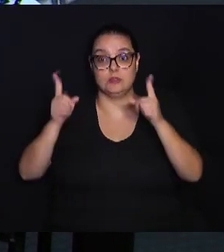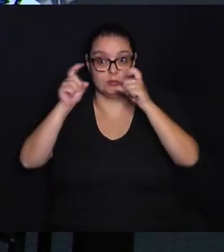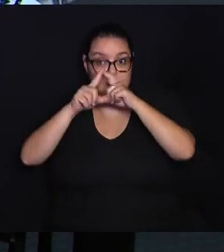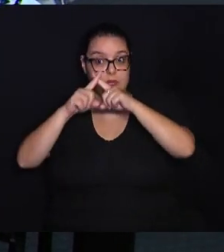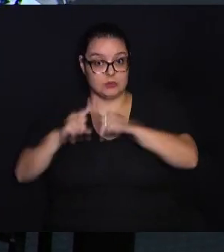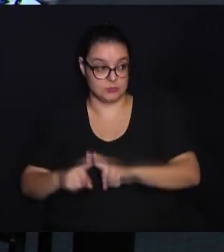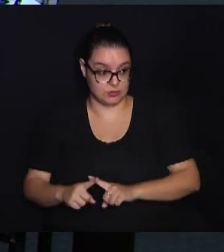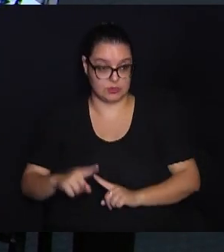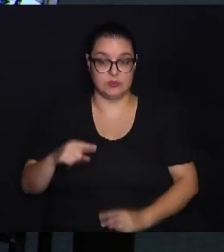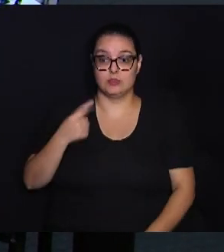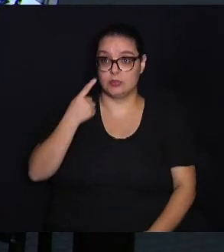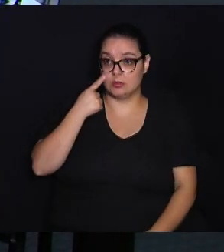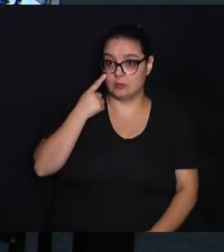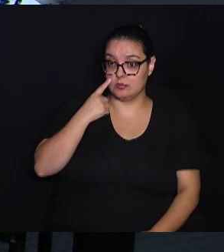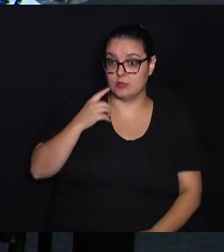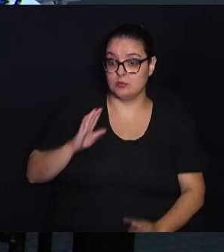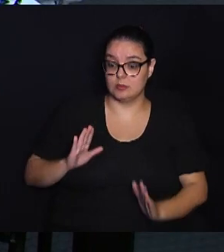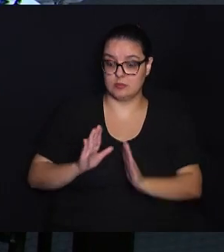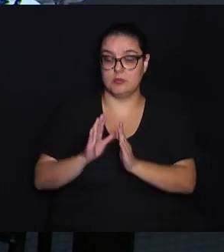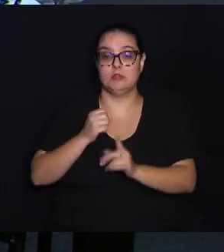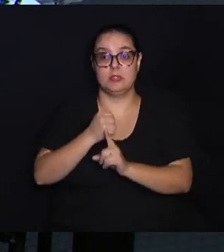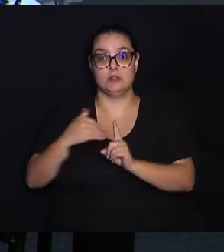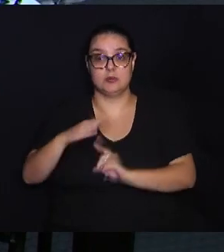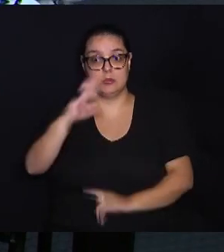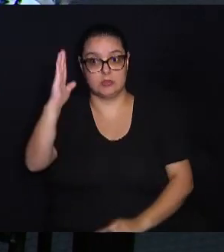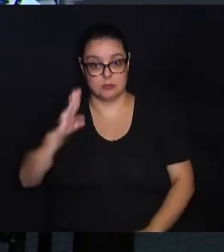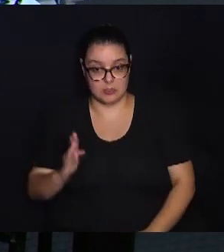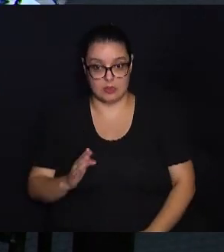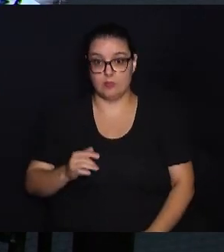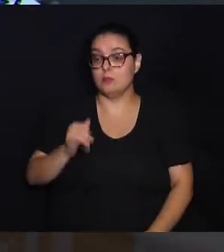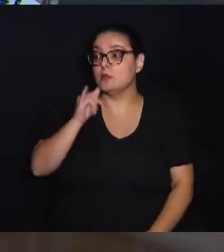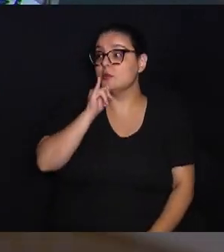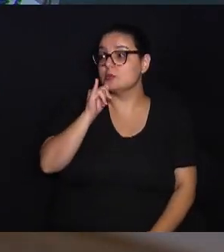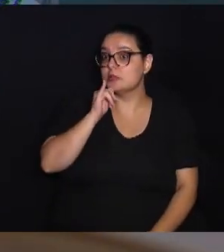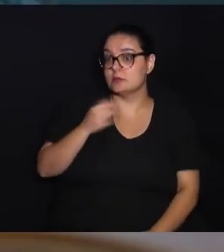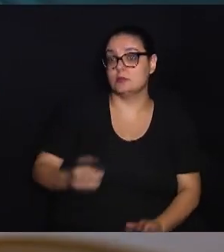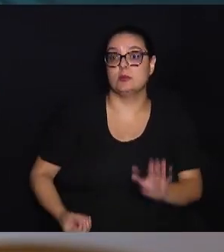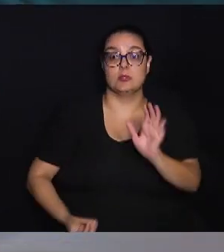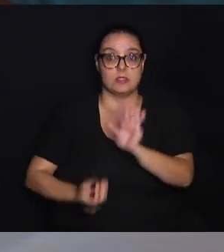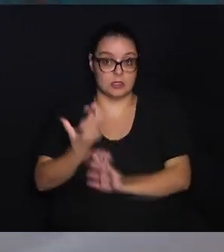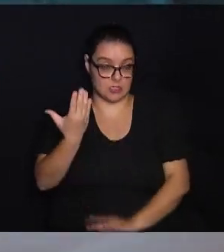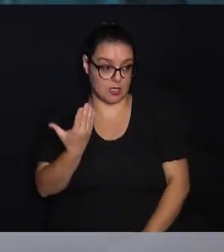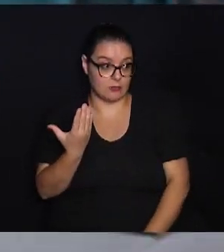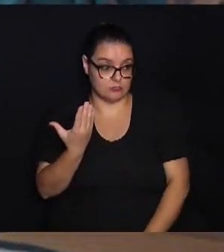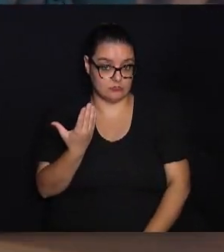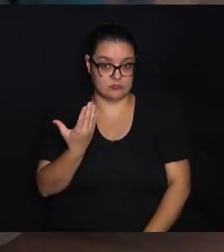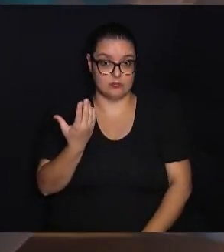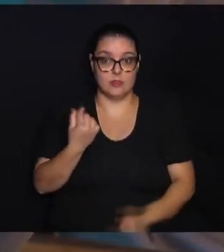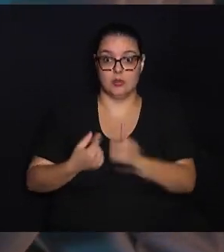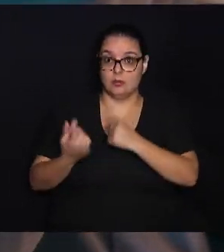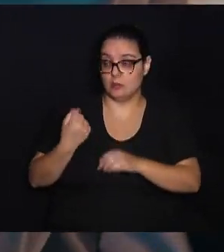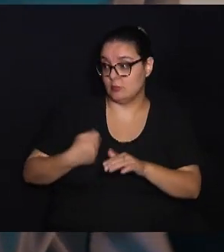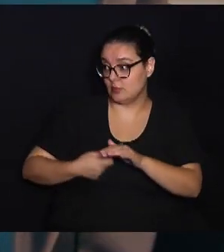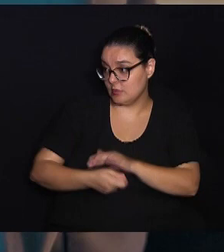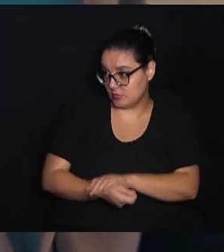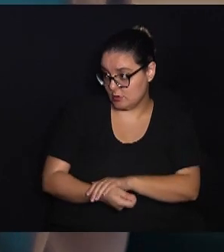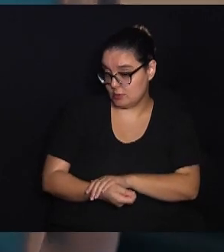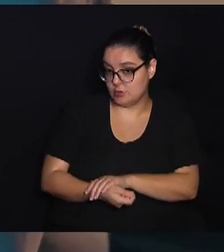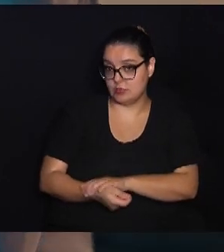grandes desafios que a gente enfrenta na nossa sociedade brasileira é, por exemplo, criar